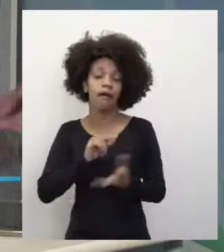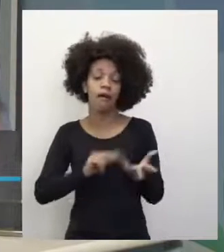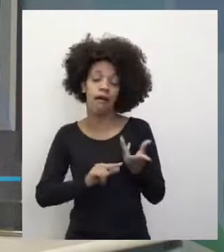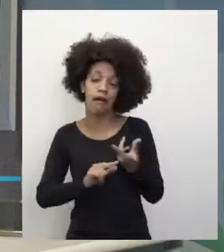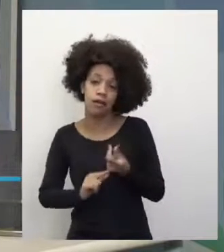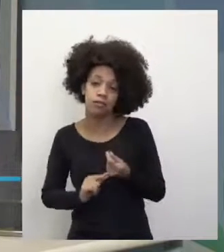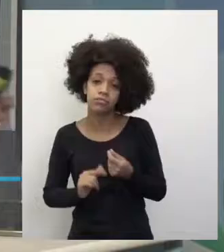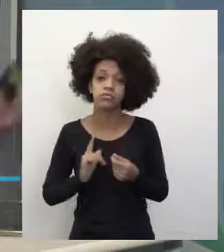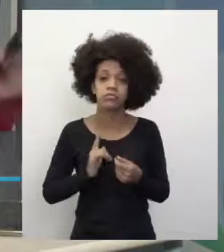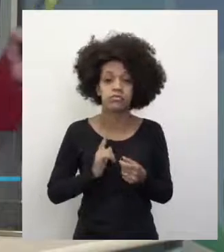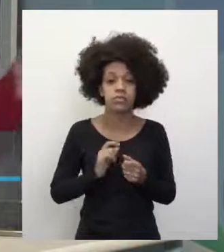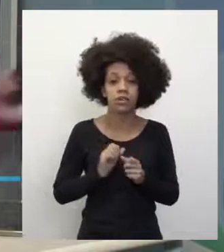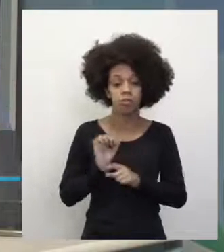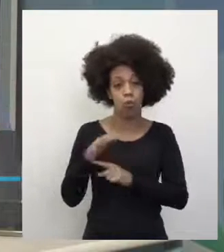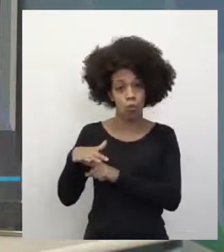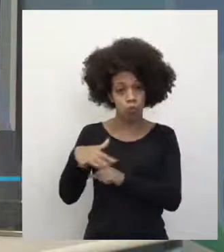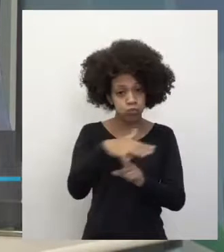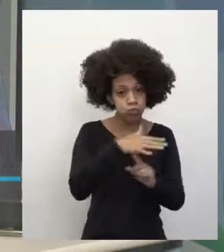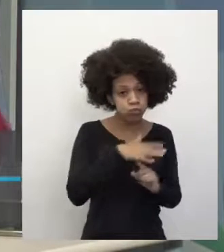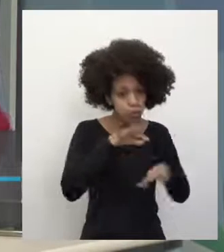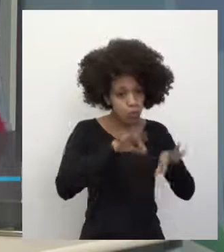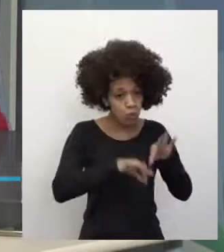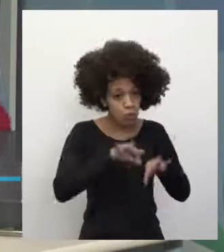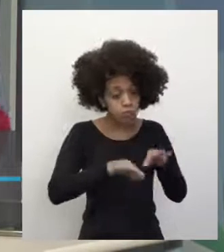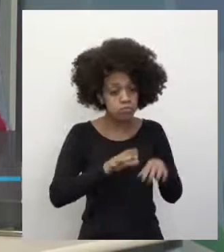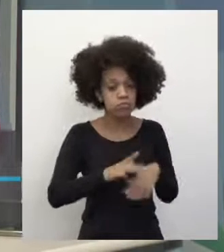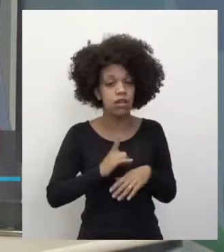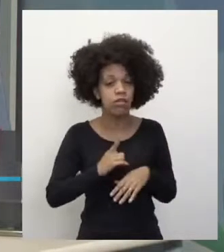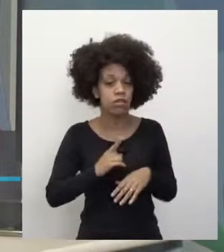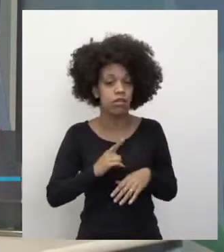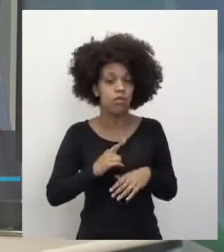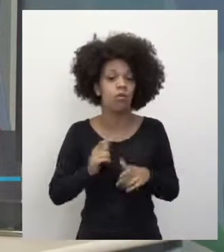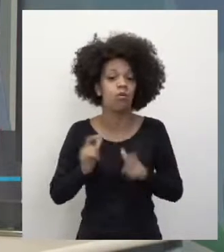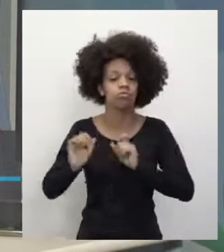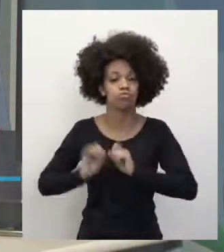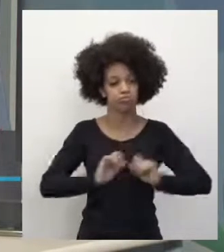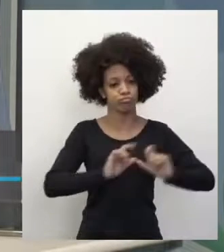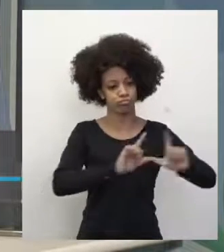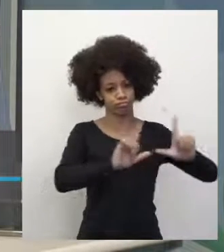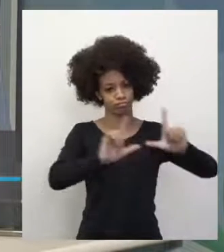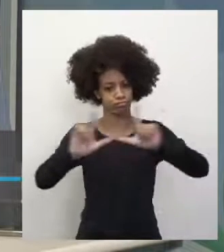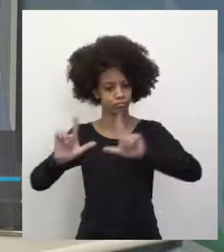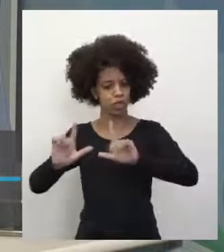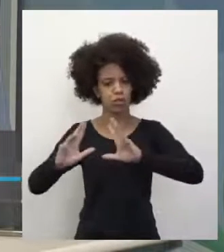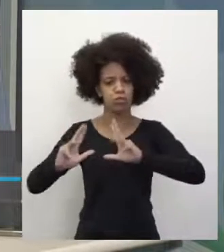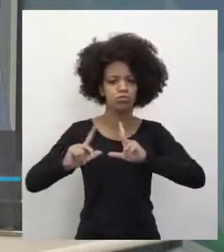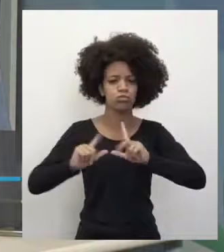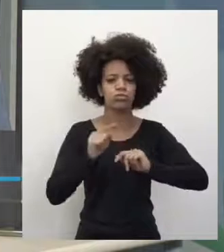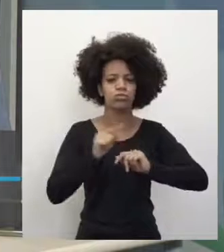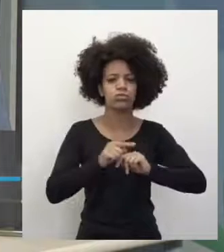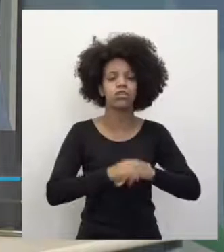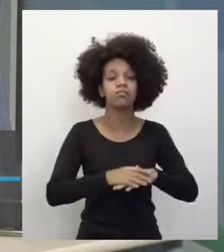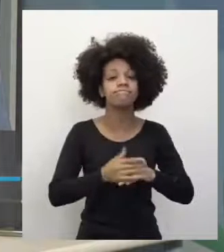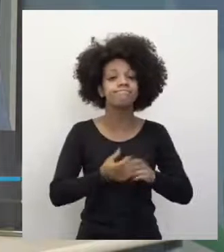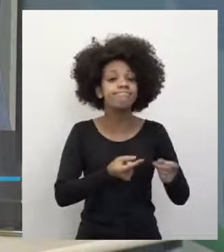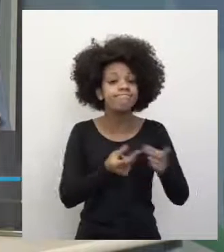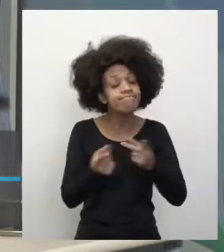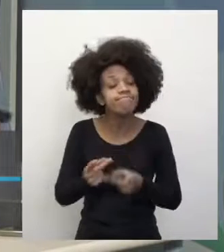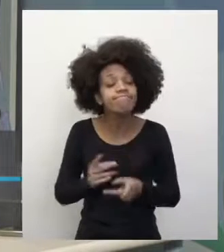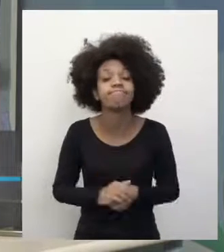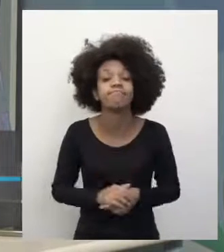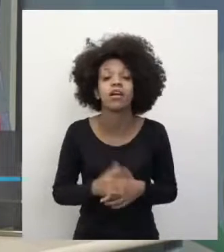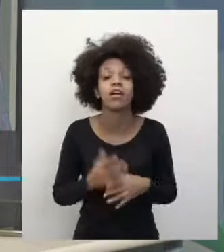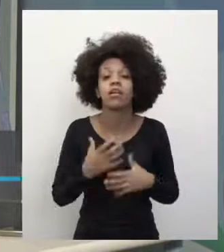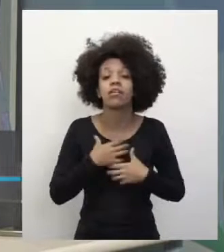grande feirão, né, que reúne várias galerias, onde as obras estão ali, tudo que está exposto ali está à venda, tá? É uma